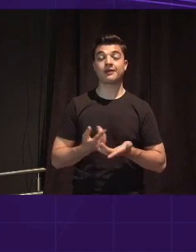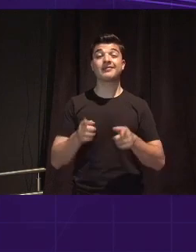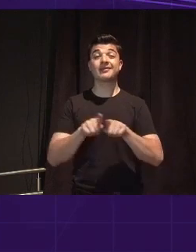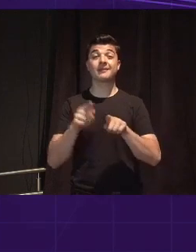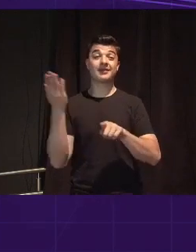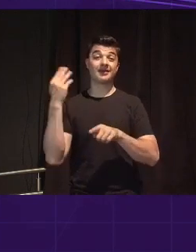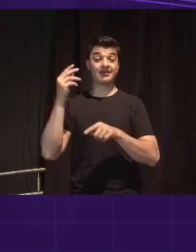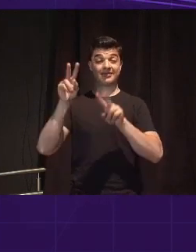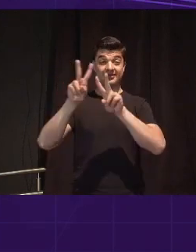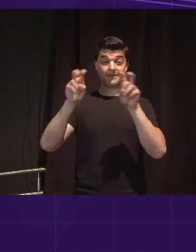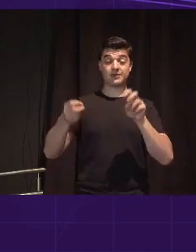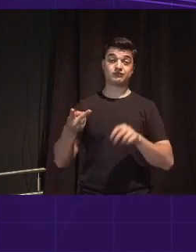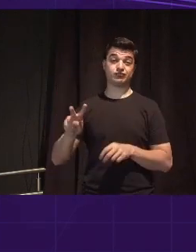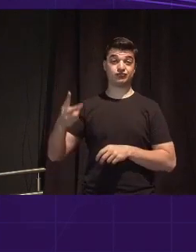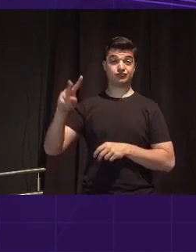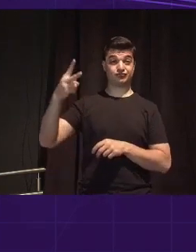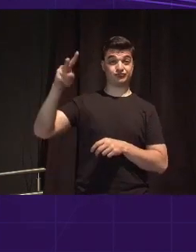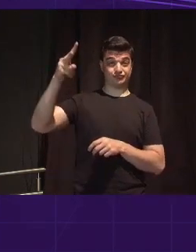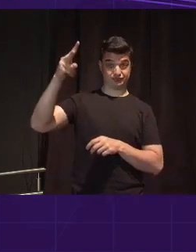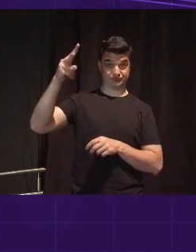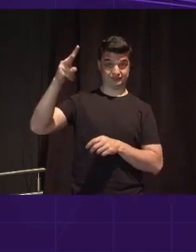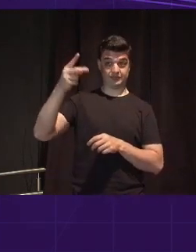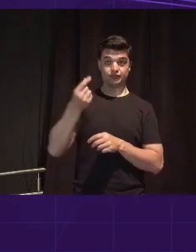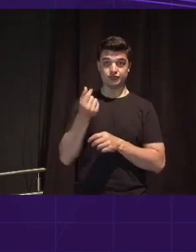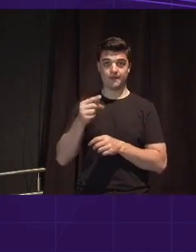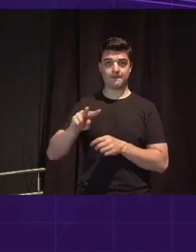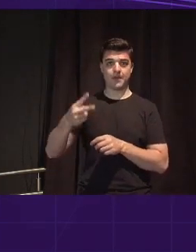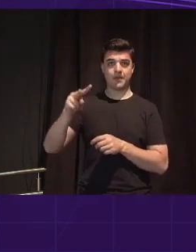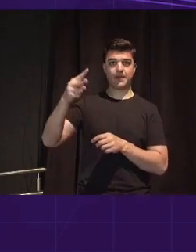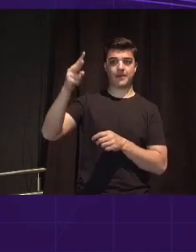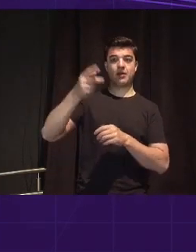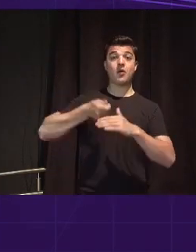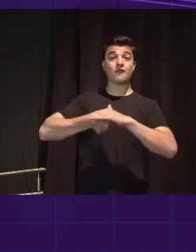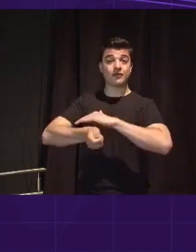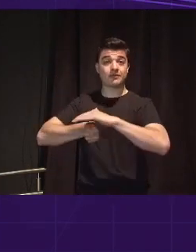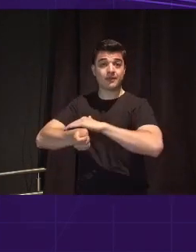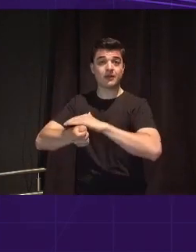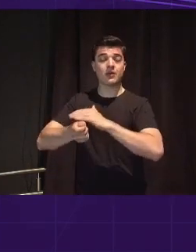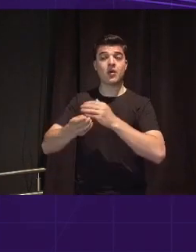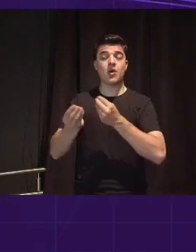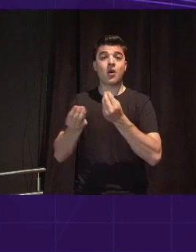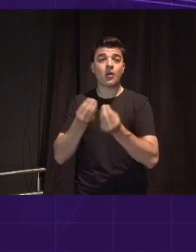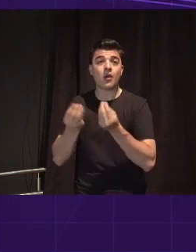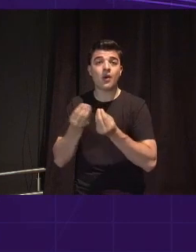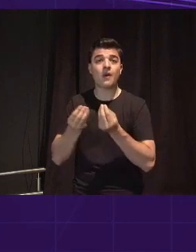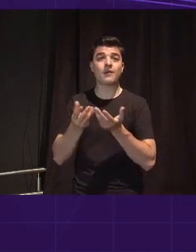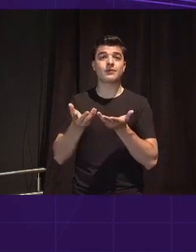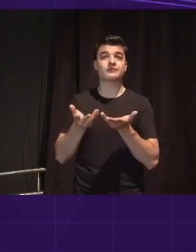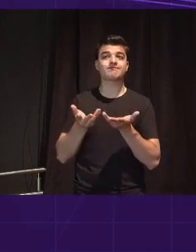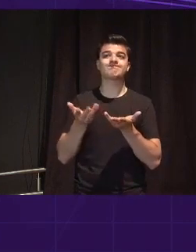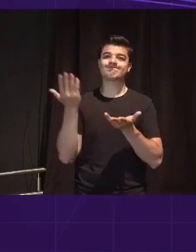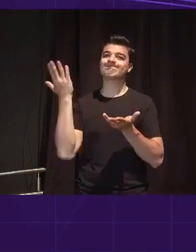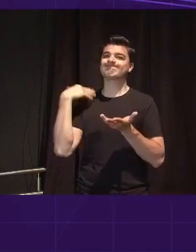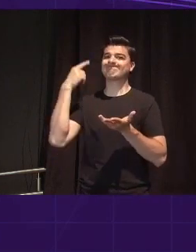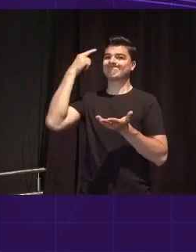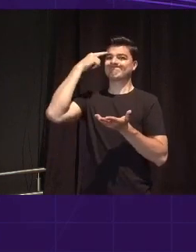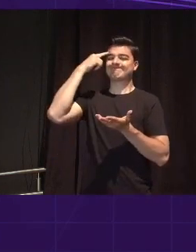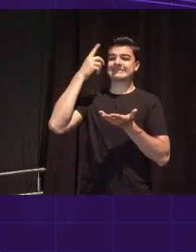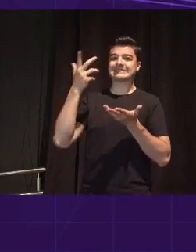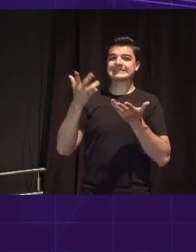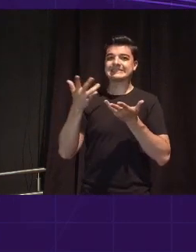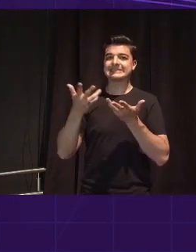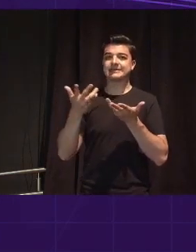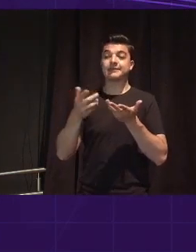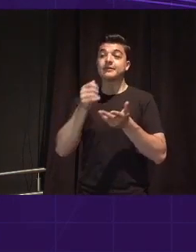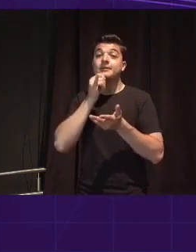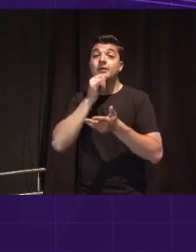era mais velado a gente falar sobre retorno de investimento, né? Ah, não, não, botamos aquela feature em produção, ela é uma feature incrível. Tá, mas qual que é o